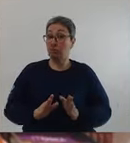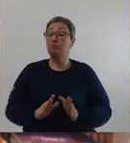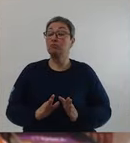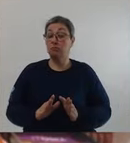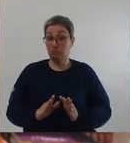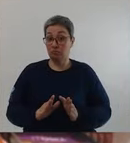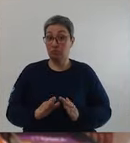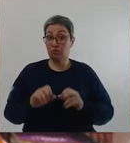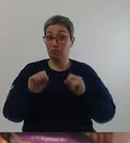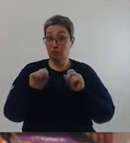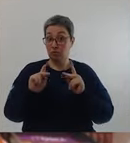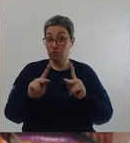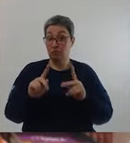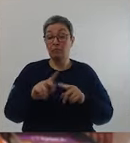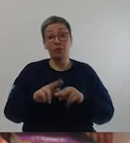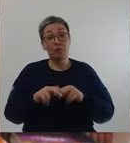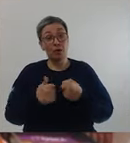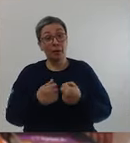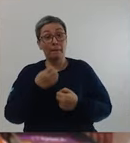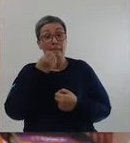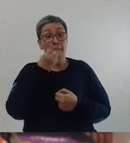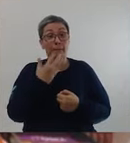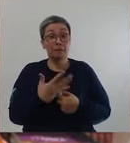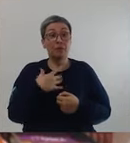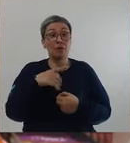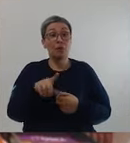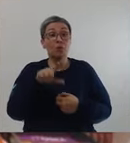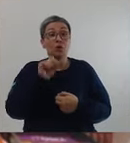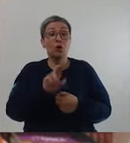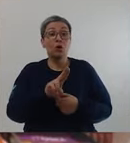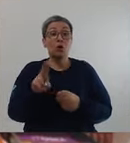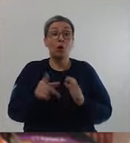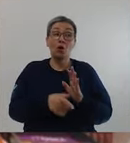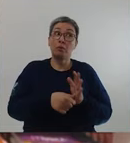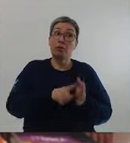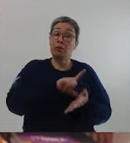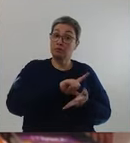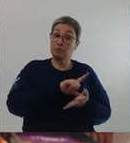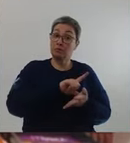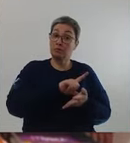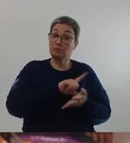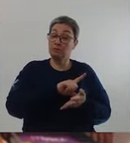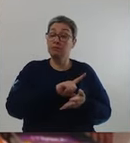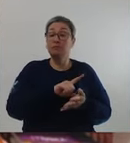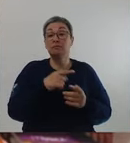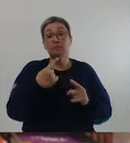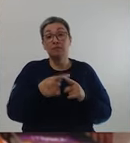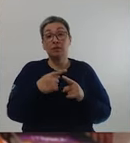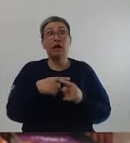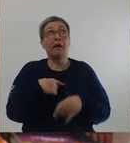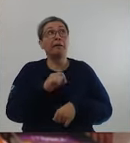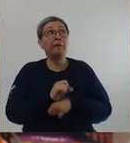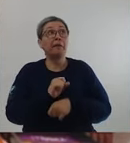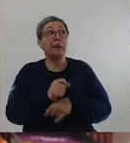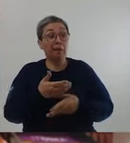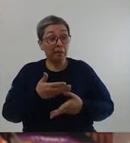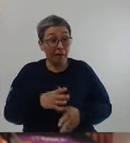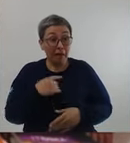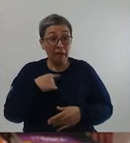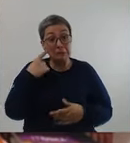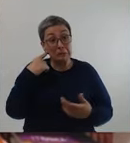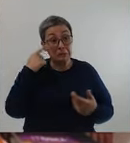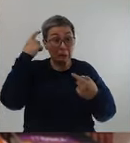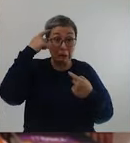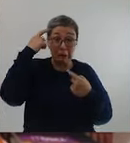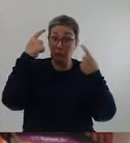a sua filha, ok? Por isso é bom escolher o nome com uma certa antecedência, né? Não espera o dia do